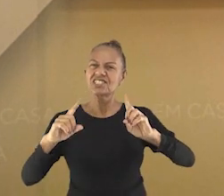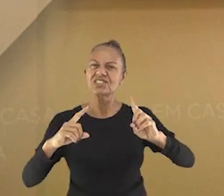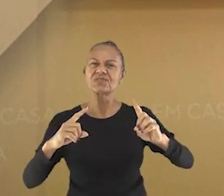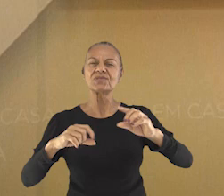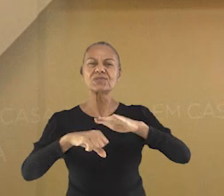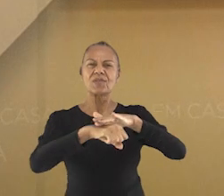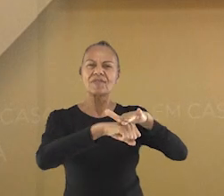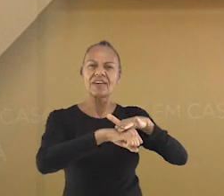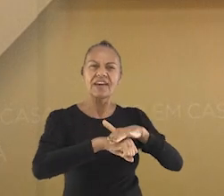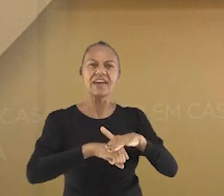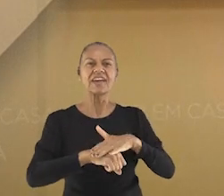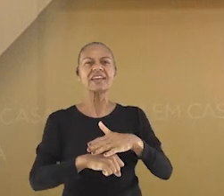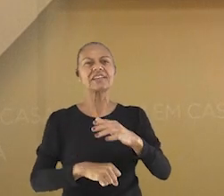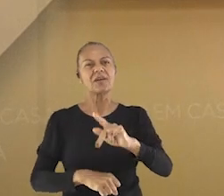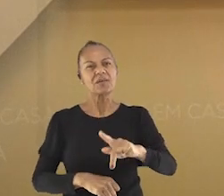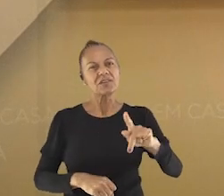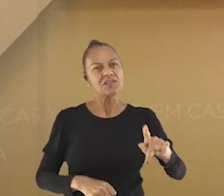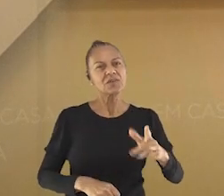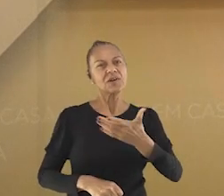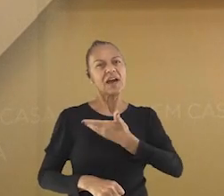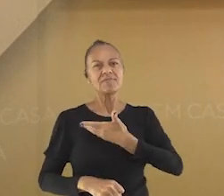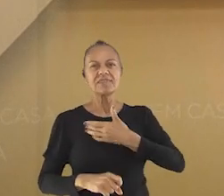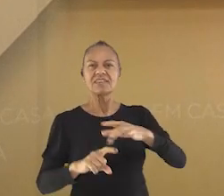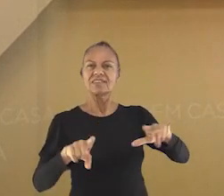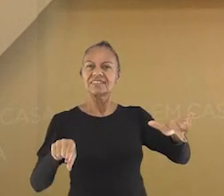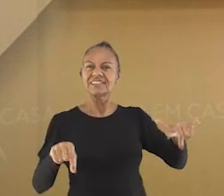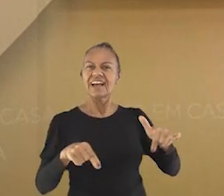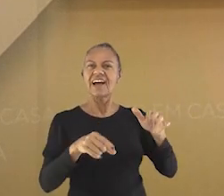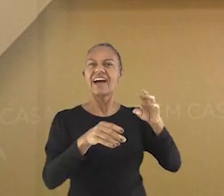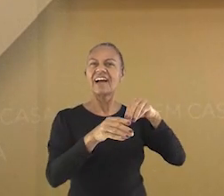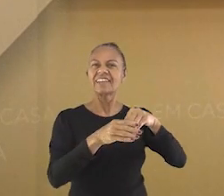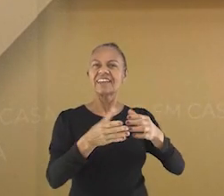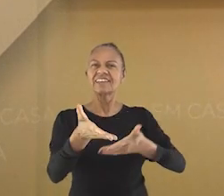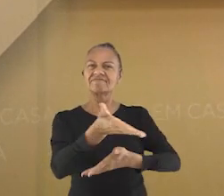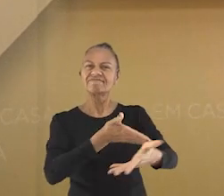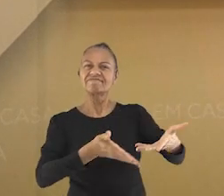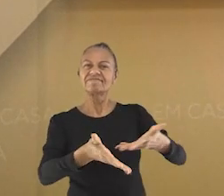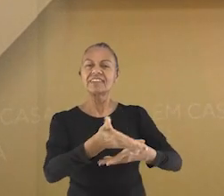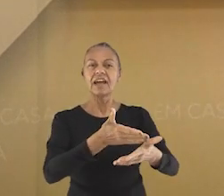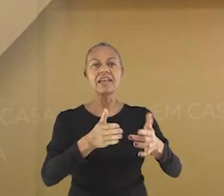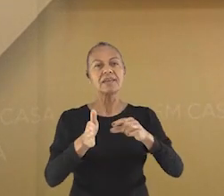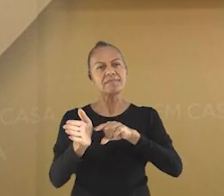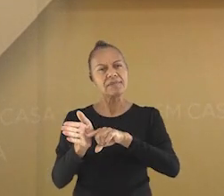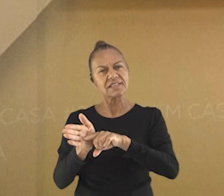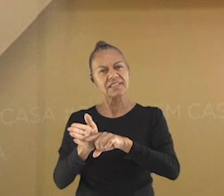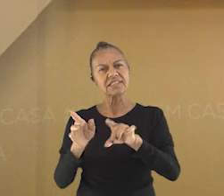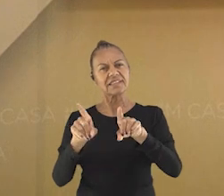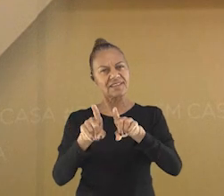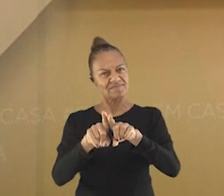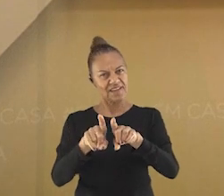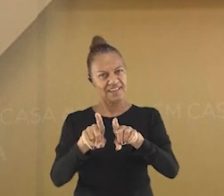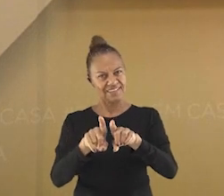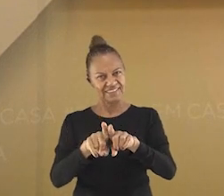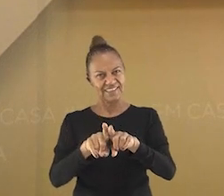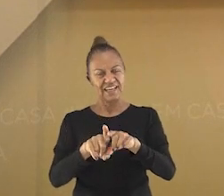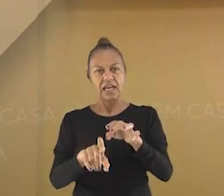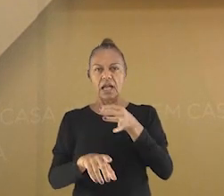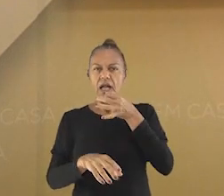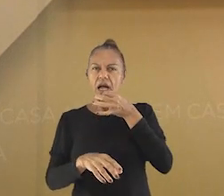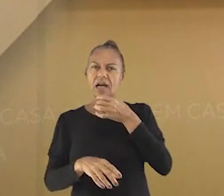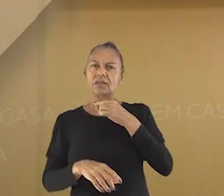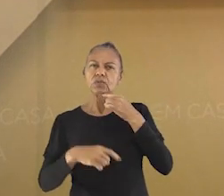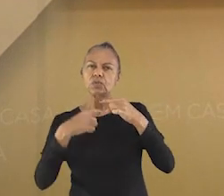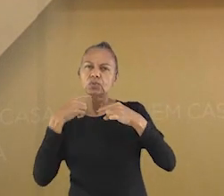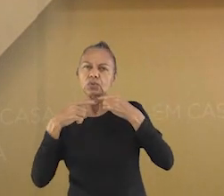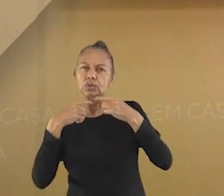professora e com seus colegas de sala. Pesquise mais sobre o assunto. Se ficou com alguma dúvida ou quiser fazer o seu